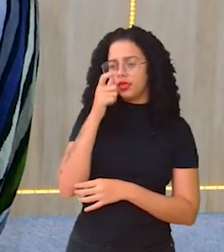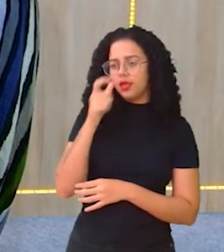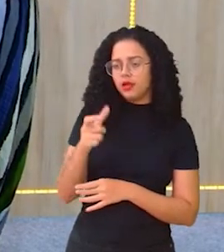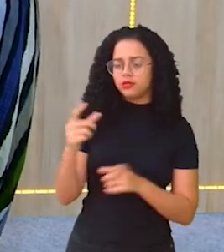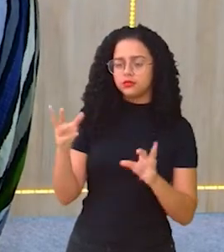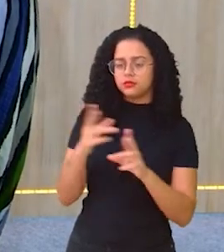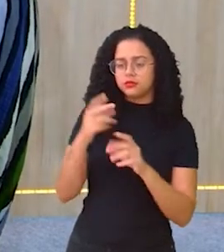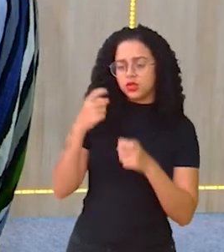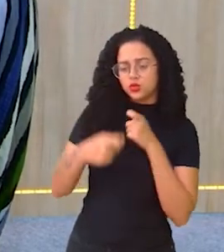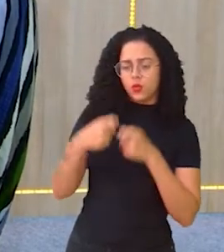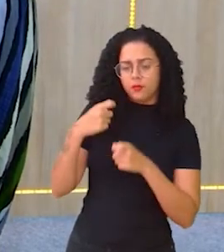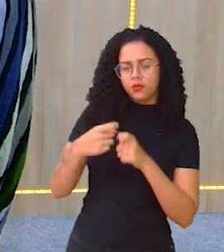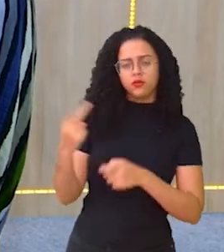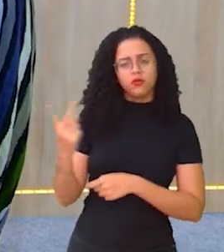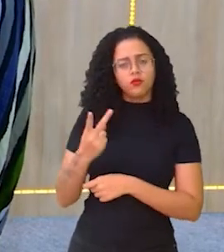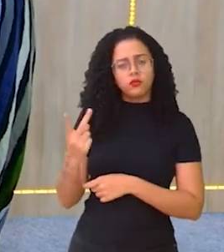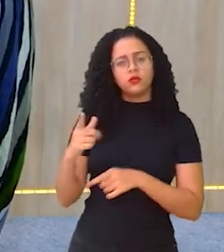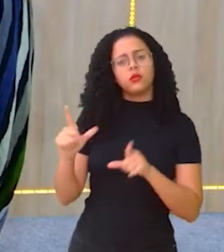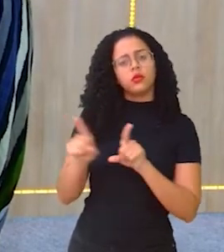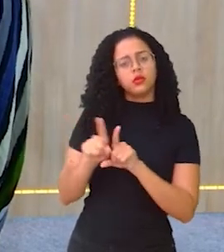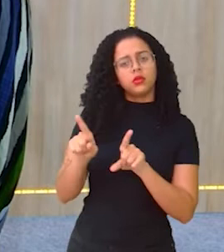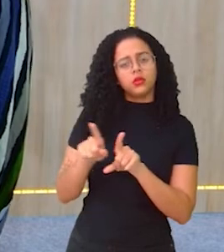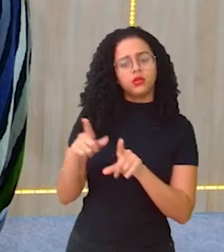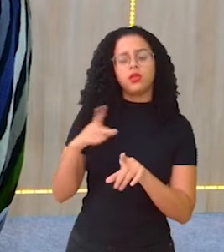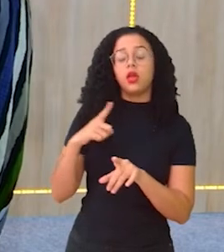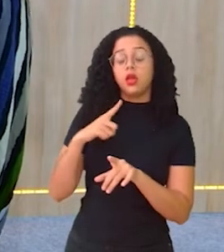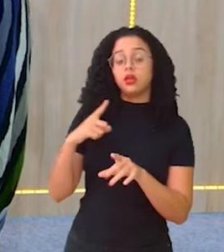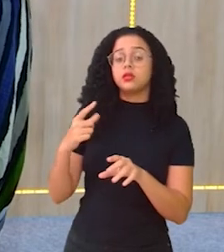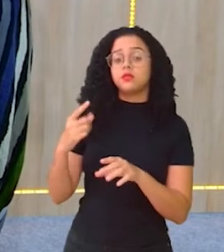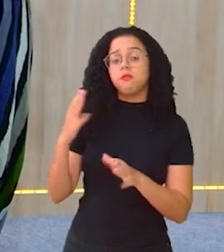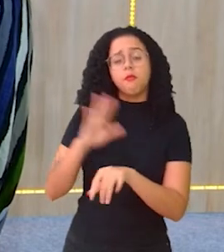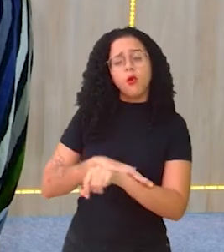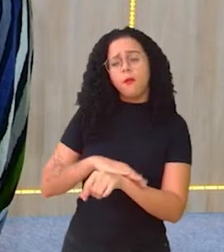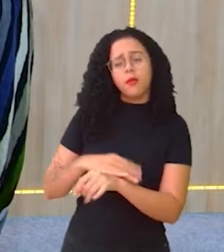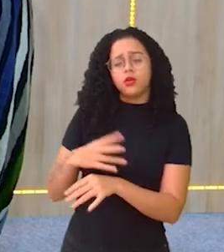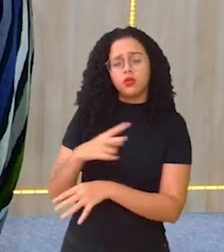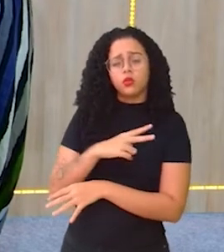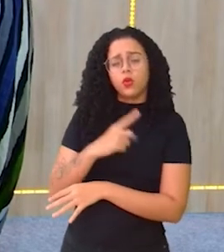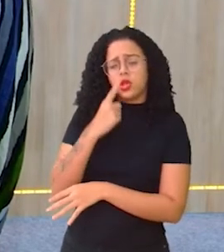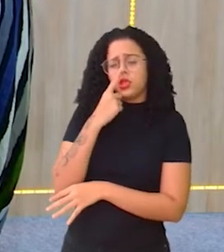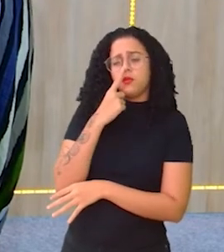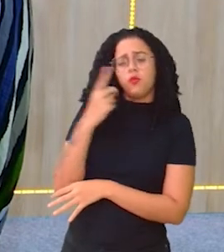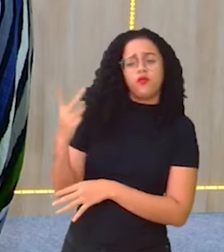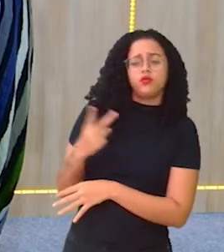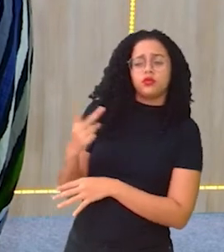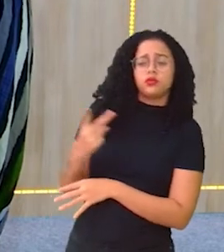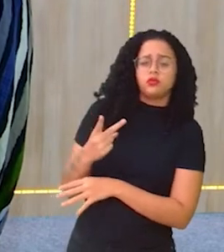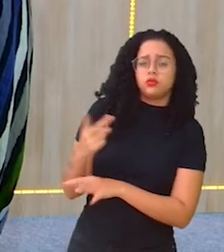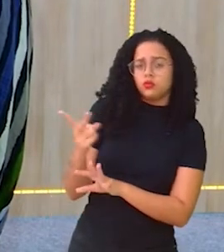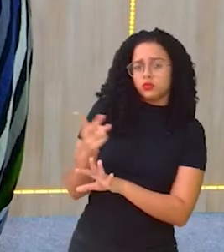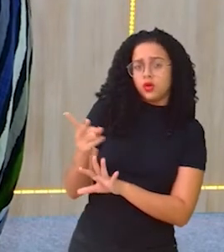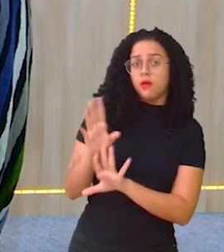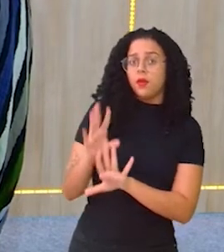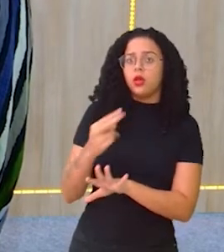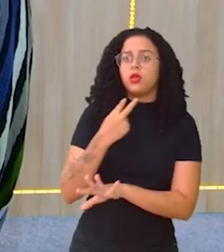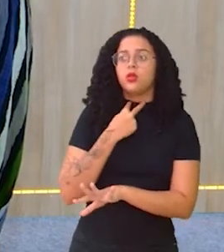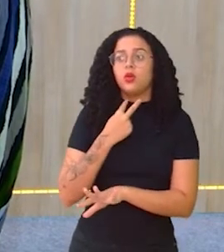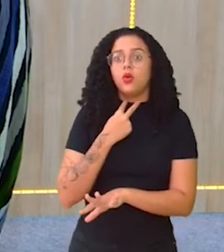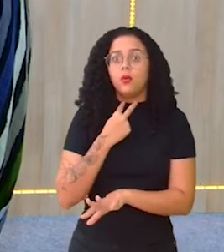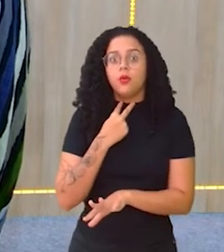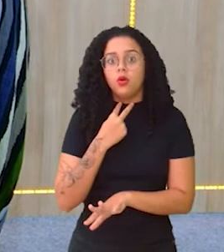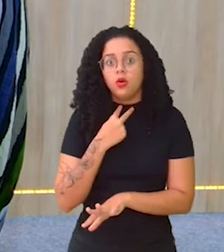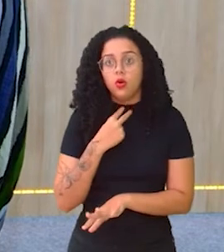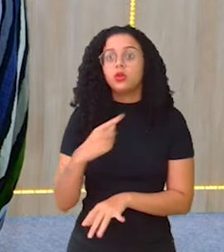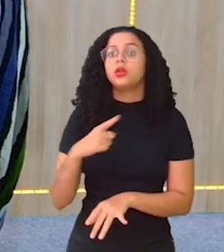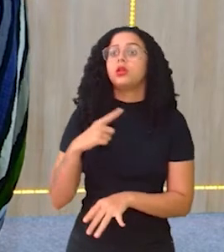você, e vocês têm esse momento íntimo entre vocês, mas não pode estar envolvido com